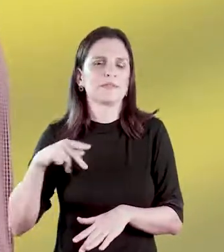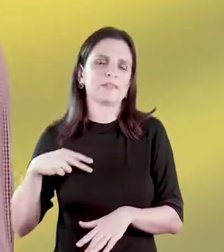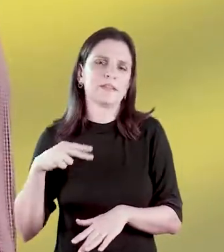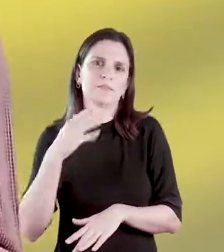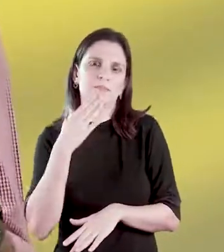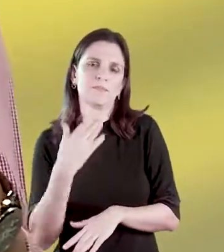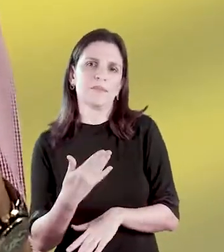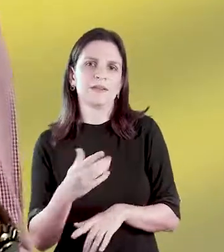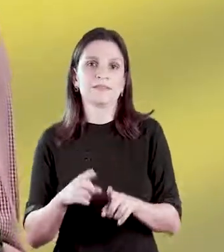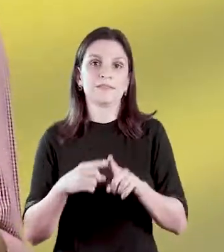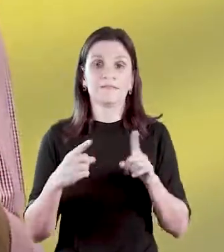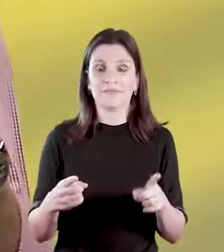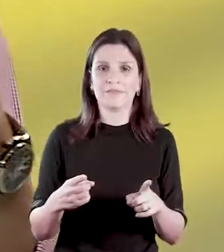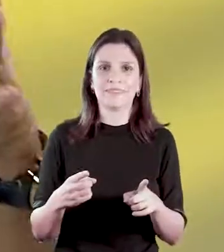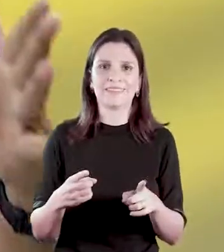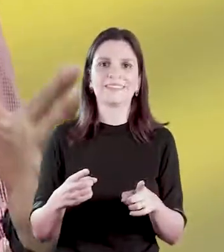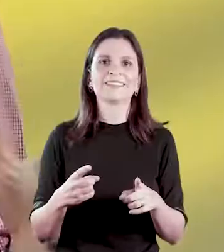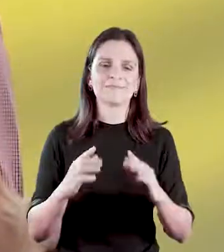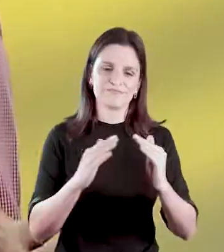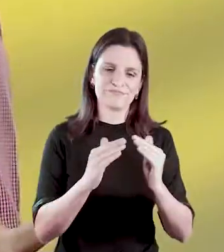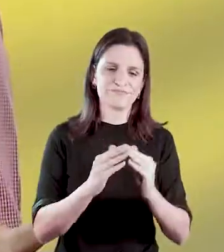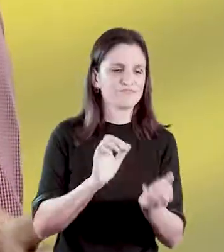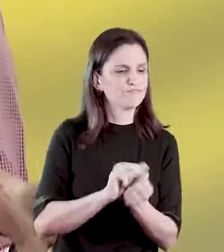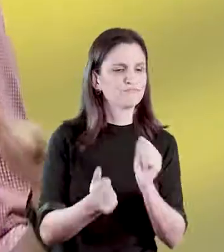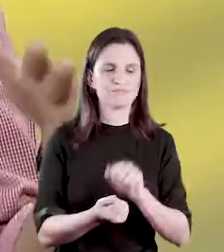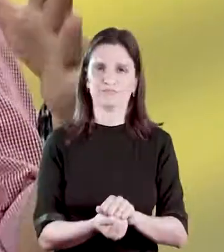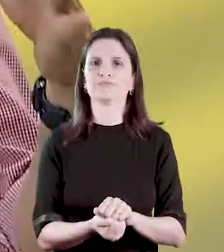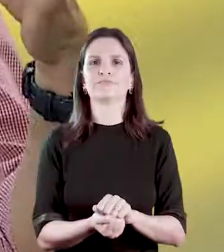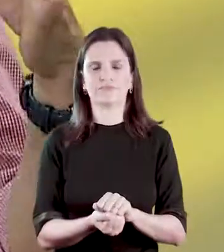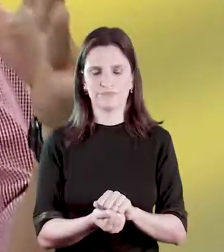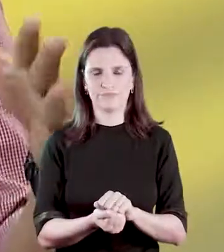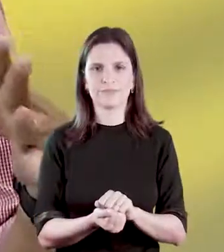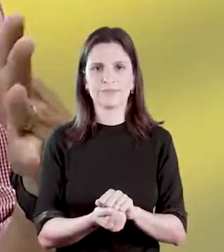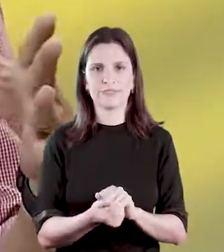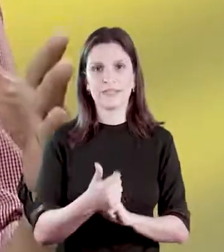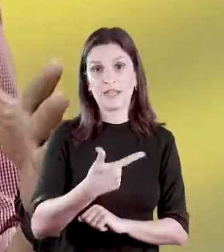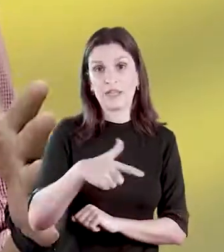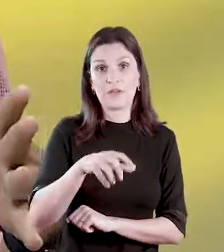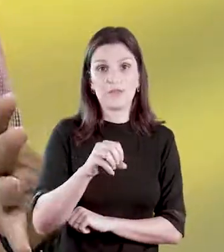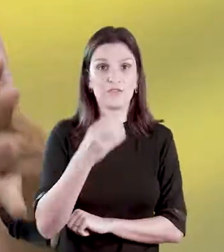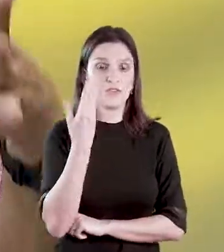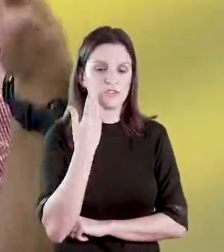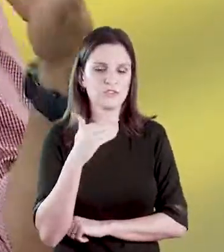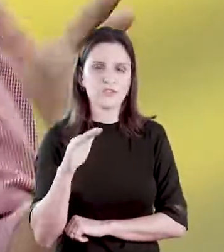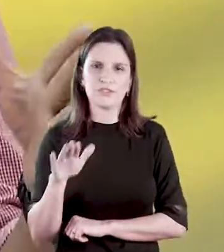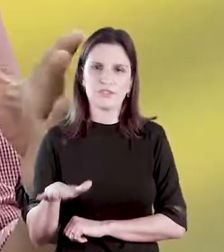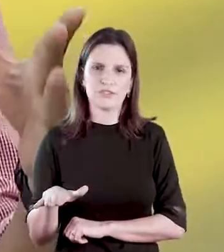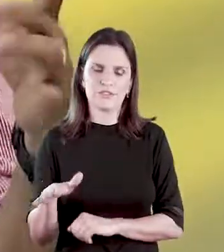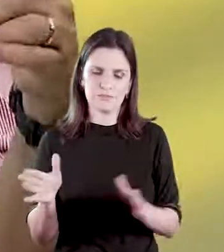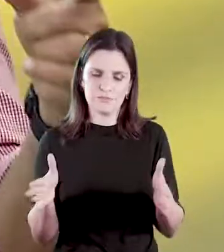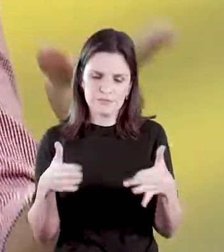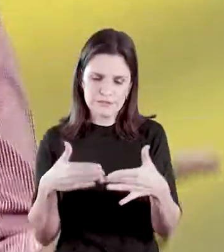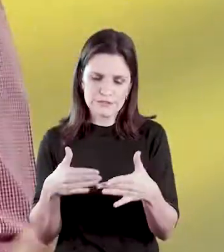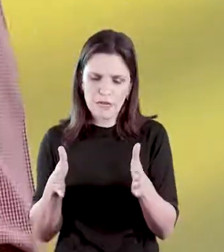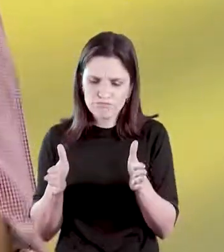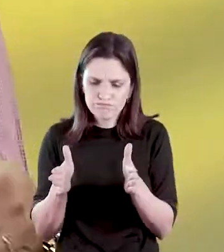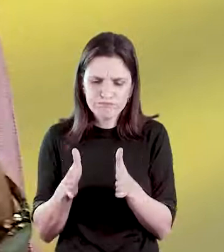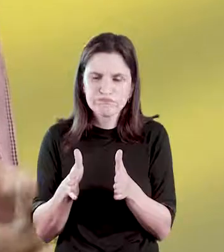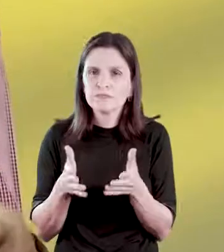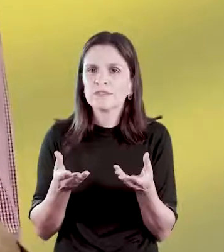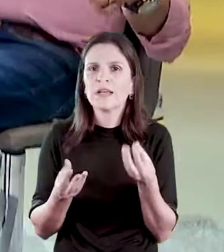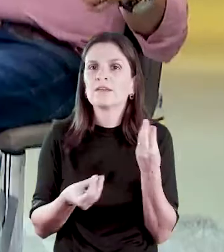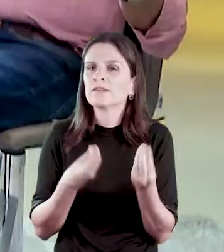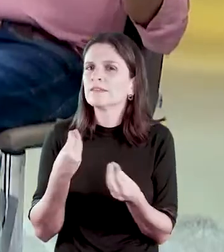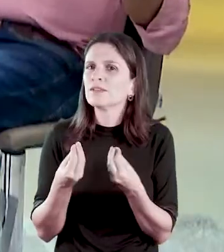faz os e-mails E aí não tem uma ventilação adequada pois se você tem uma ideia 20 crianças numa